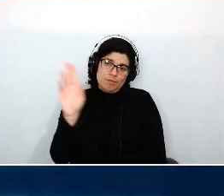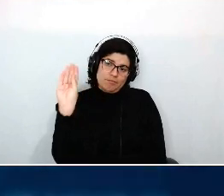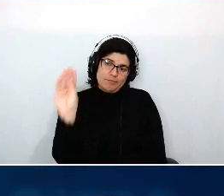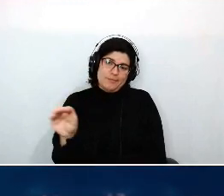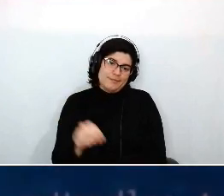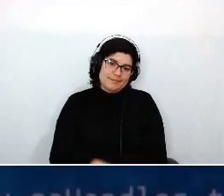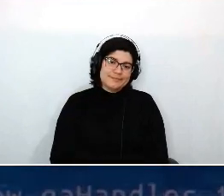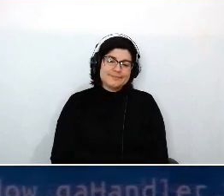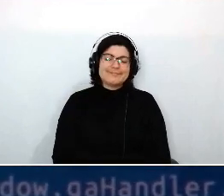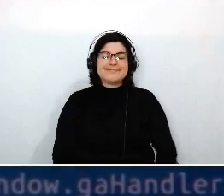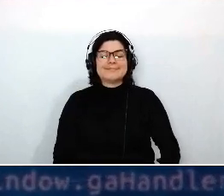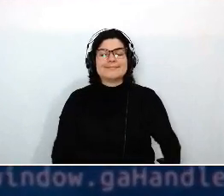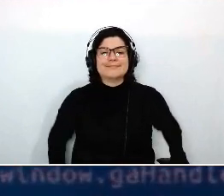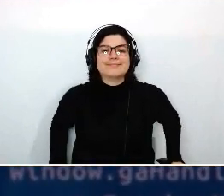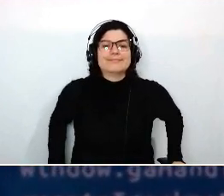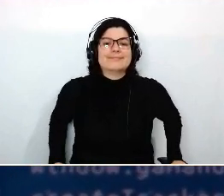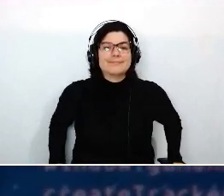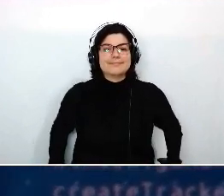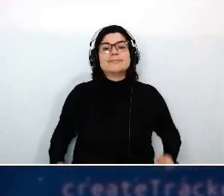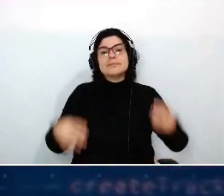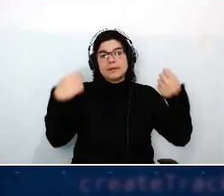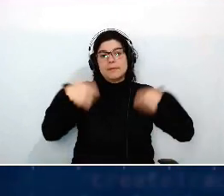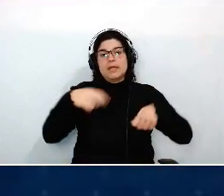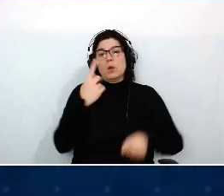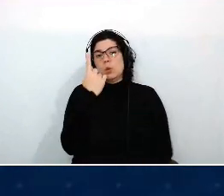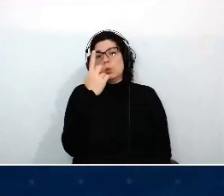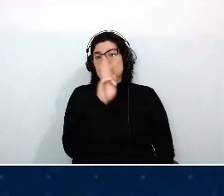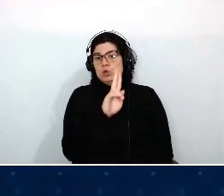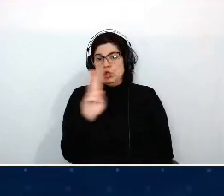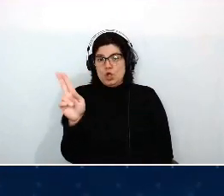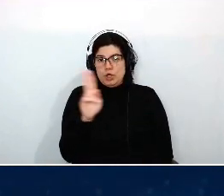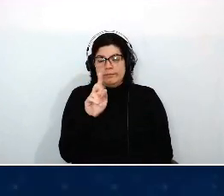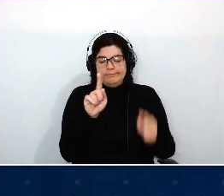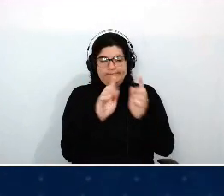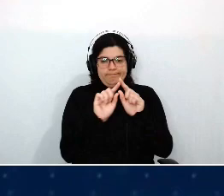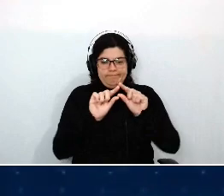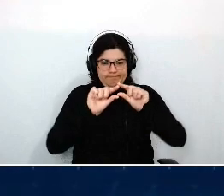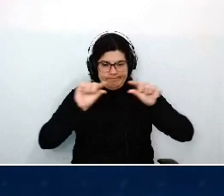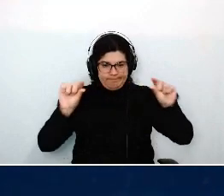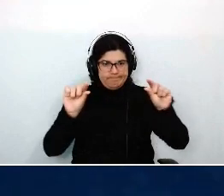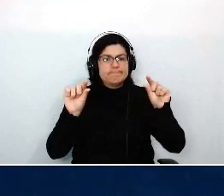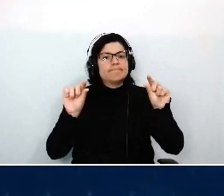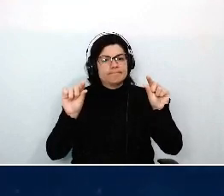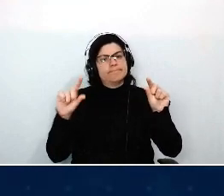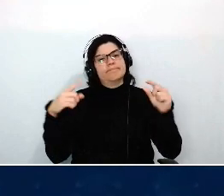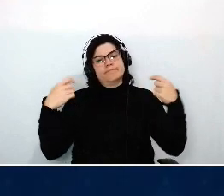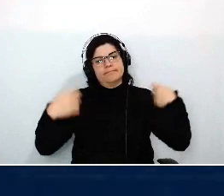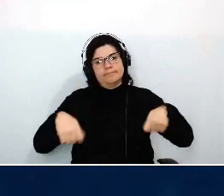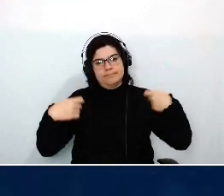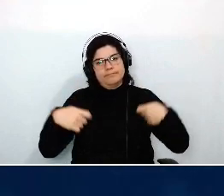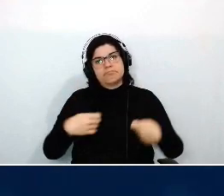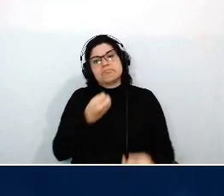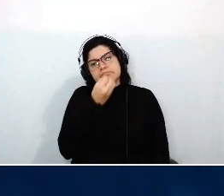E a gente sempre precisa de um namespace, tá? Quando a gente programa em FEL. Sempre bom ter um namespace. Bom não, você